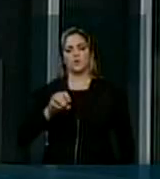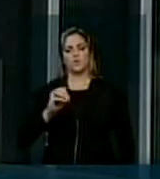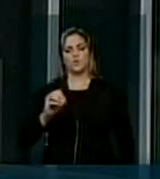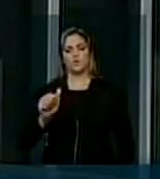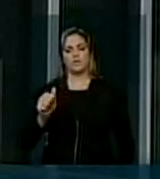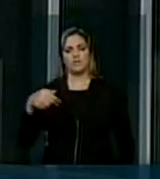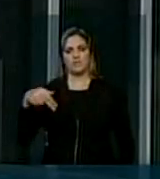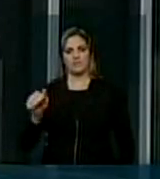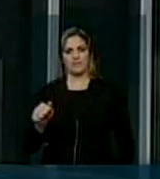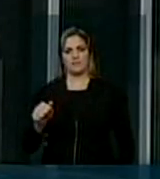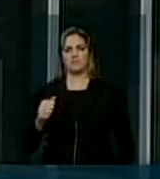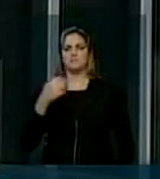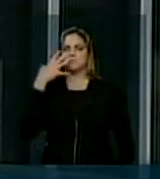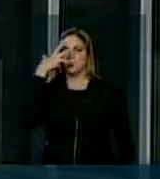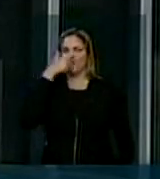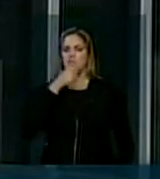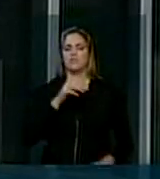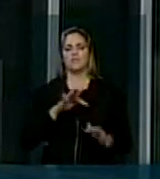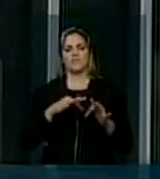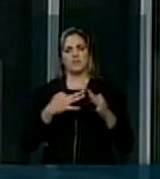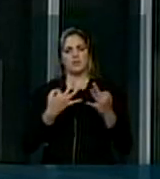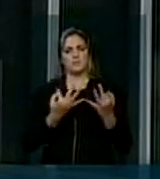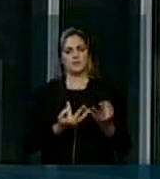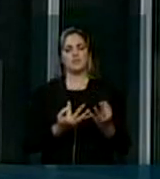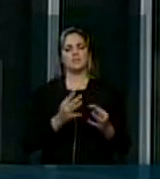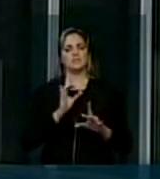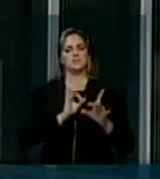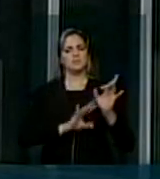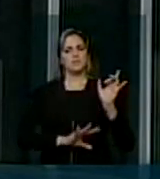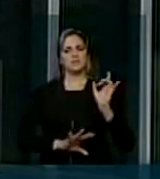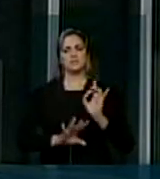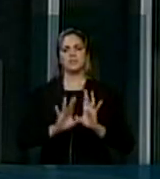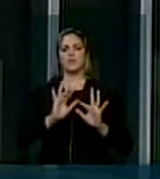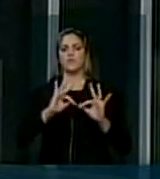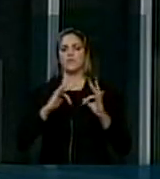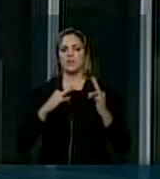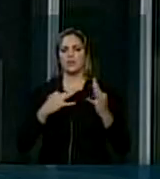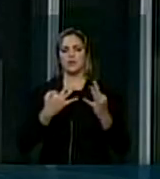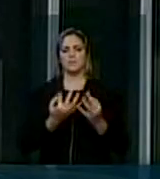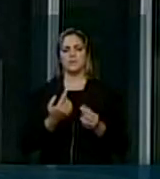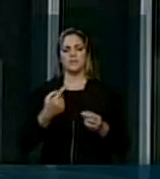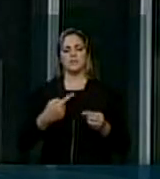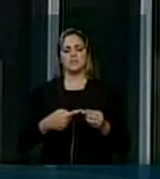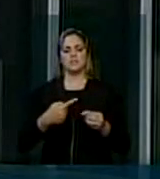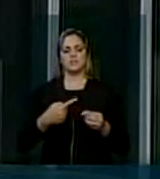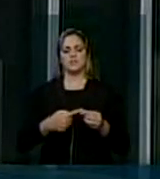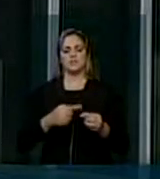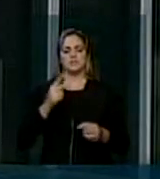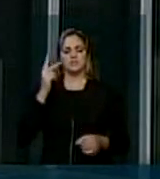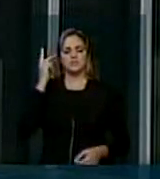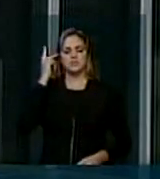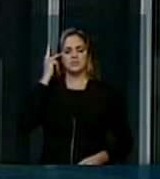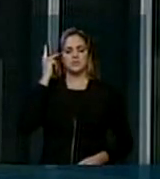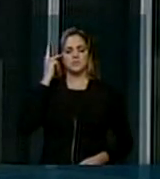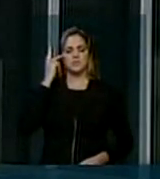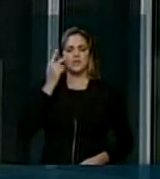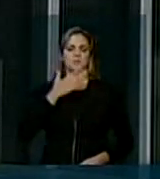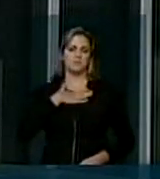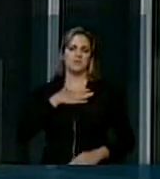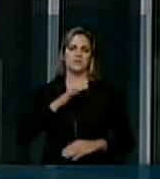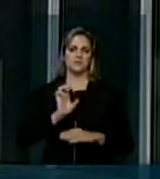uma linda família, uma especial família, lá da cidade de São Paulo, no meu